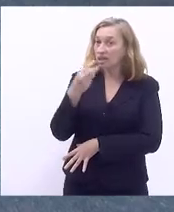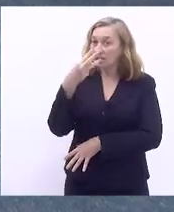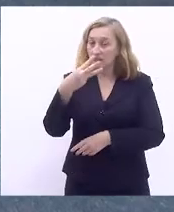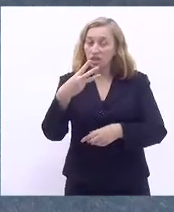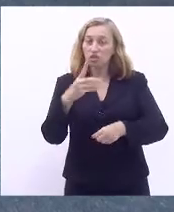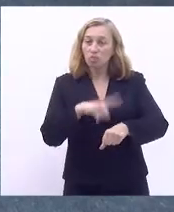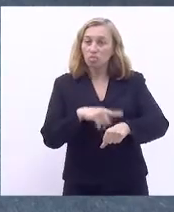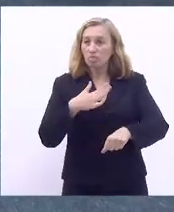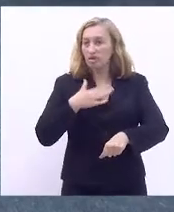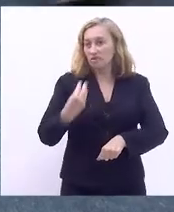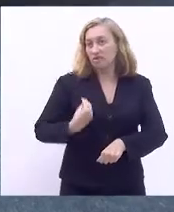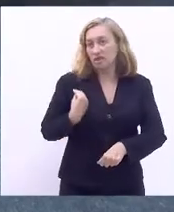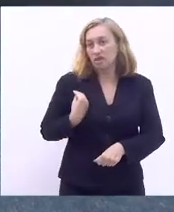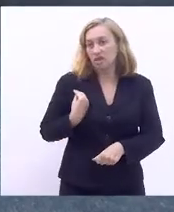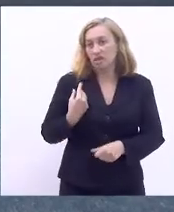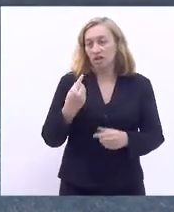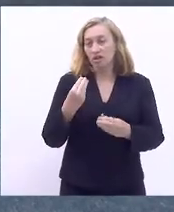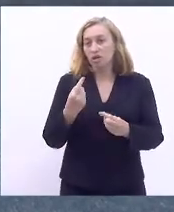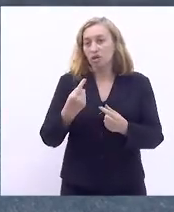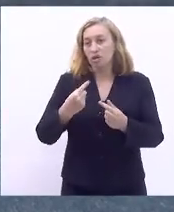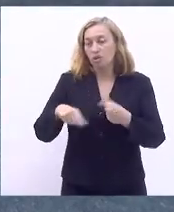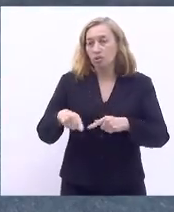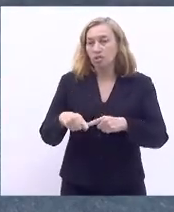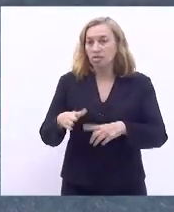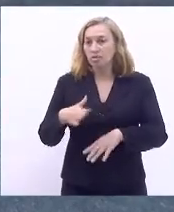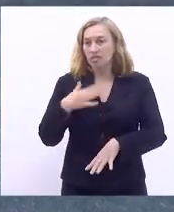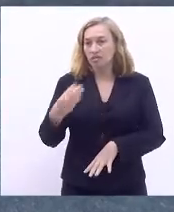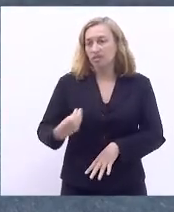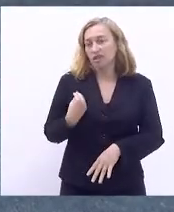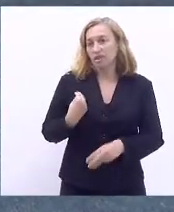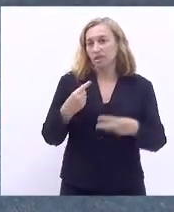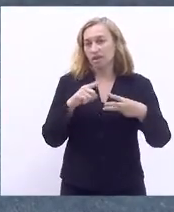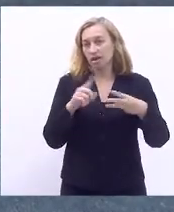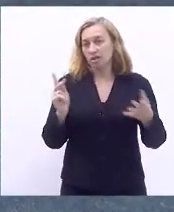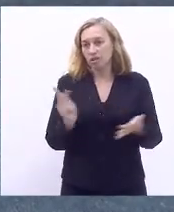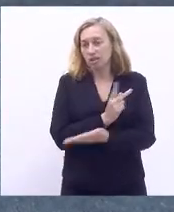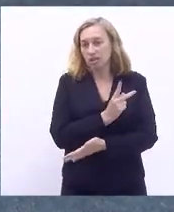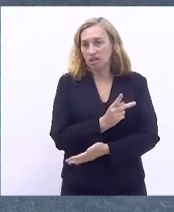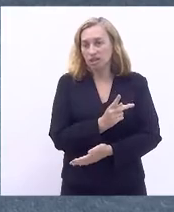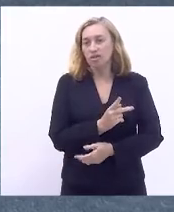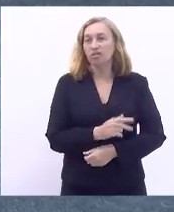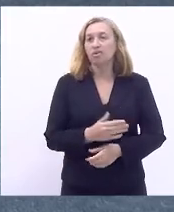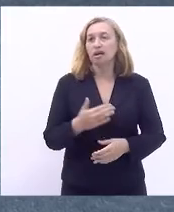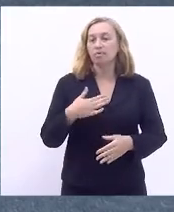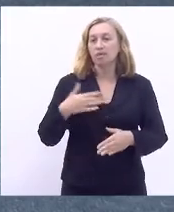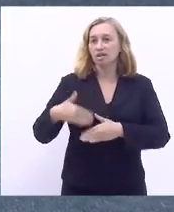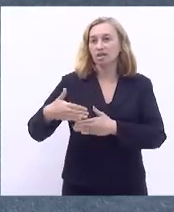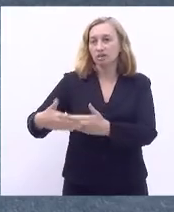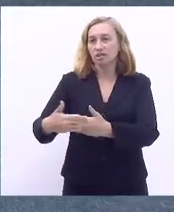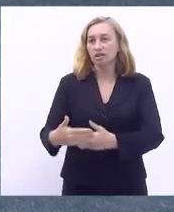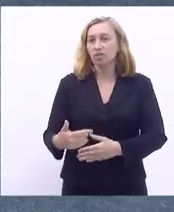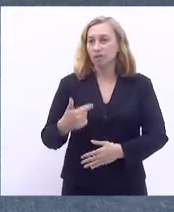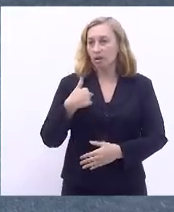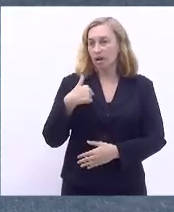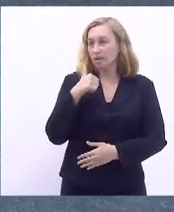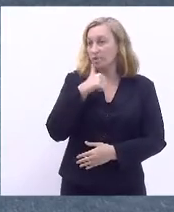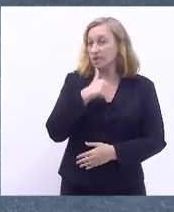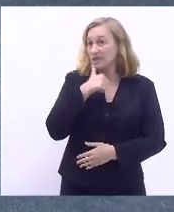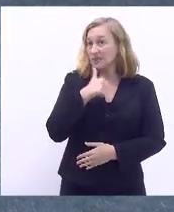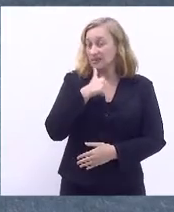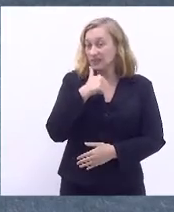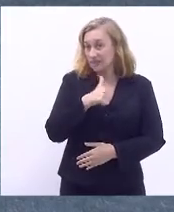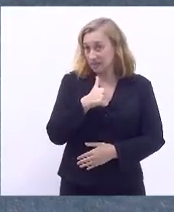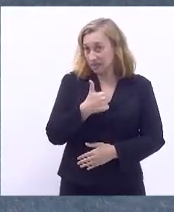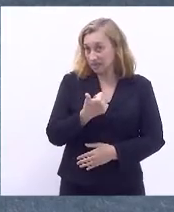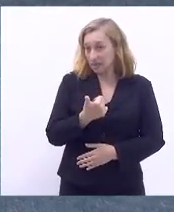vida atentaram contra a minha vida. 3 episódios, durante a minha trajetória toda. Isso quando eu era garota, na época da greve